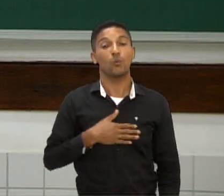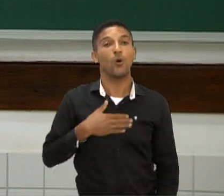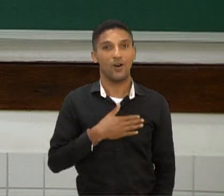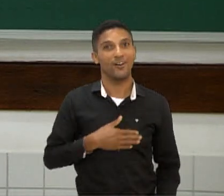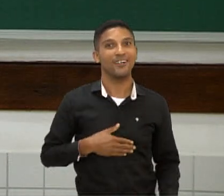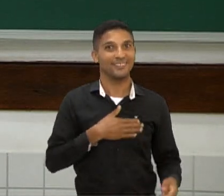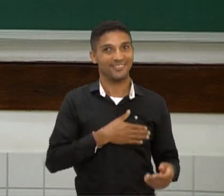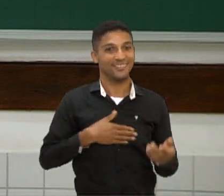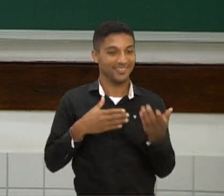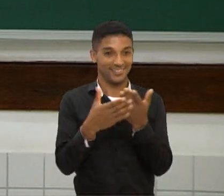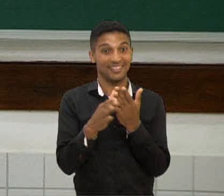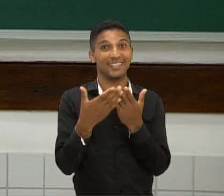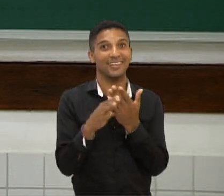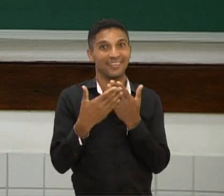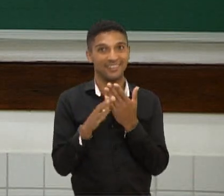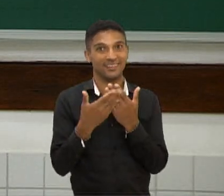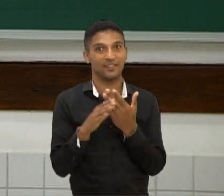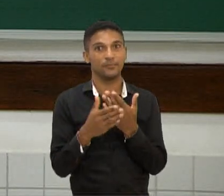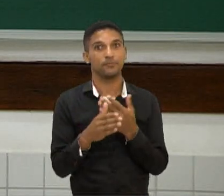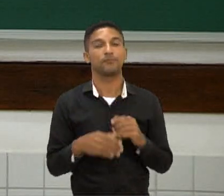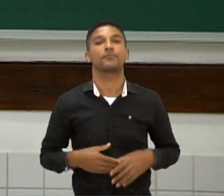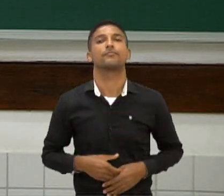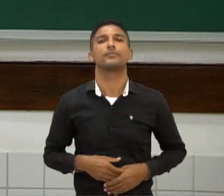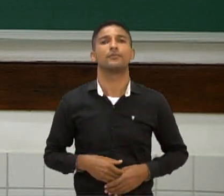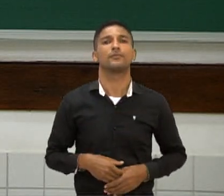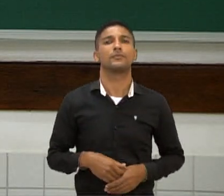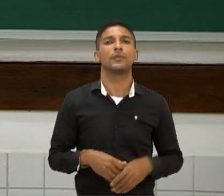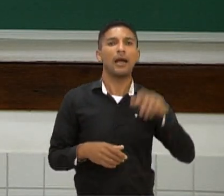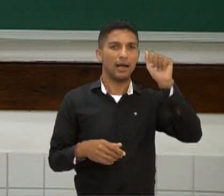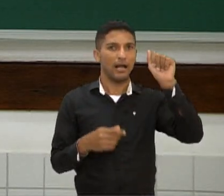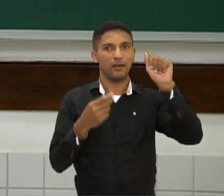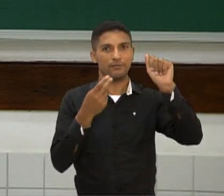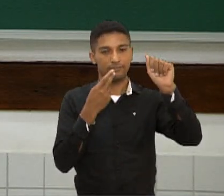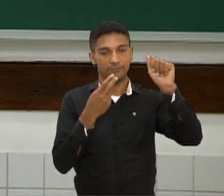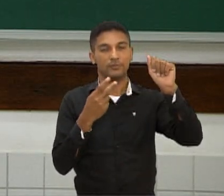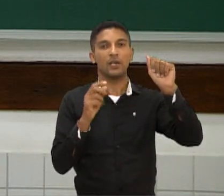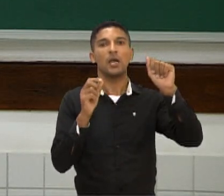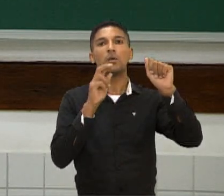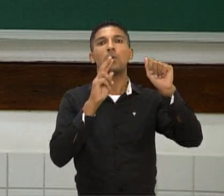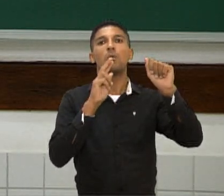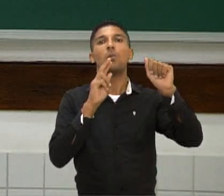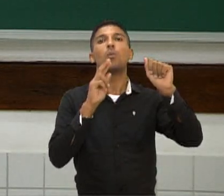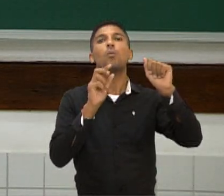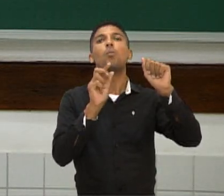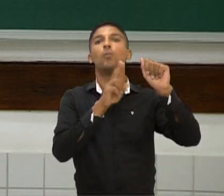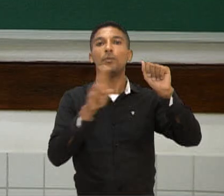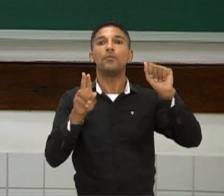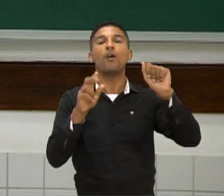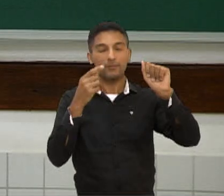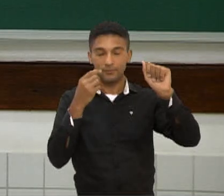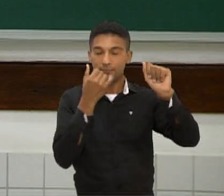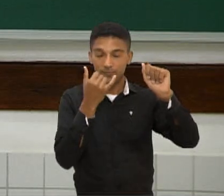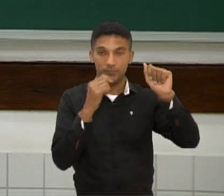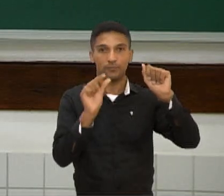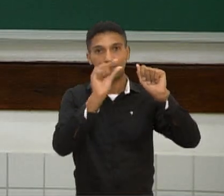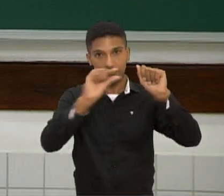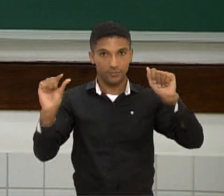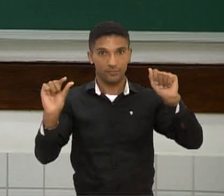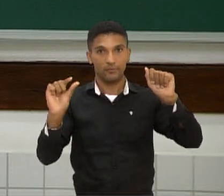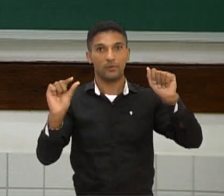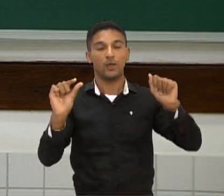A falava, umbigada é uma dança em círculo onde quem está no meio passa sua vez a outra pessoa e depois de se